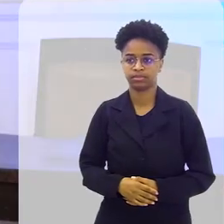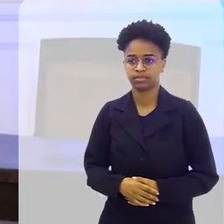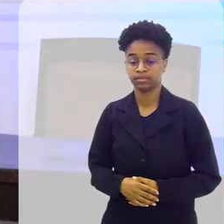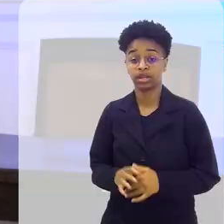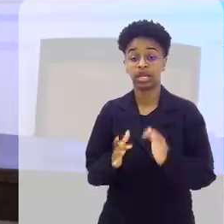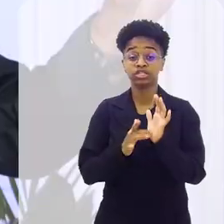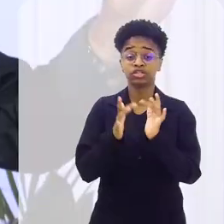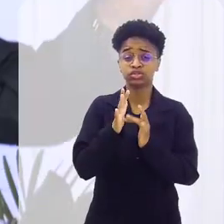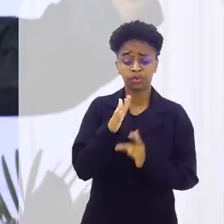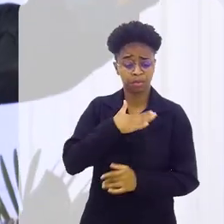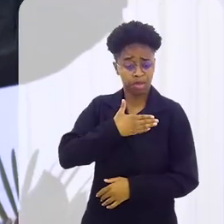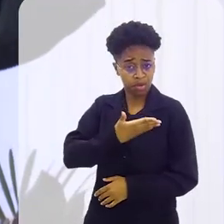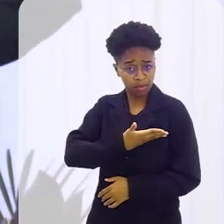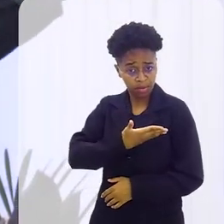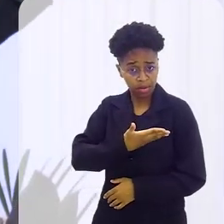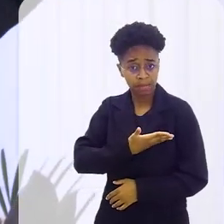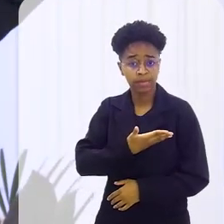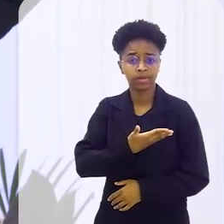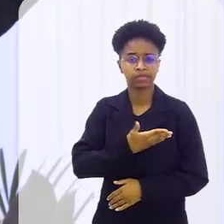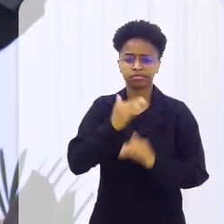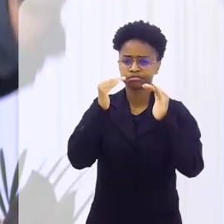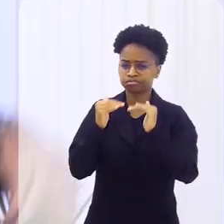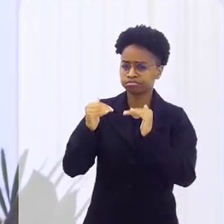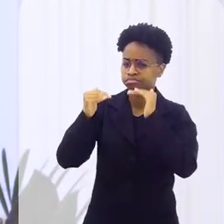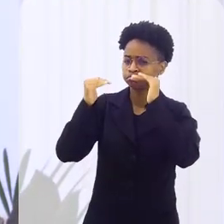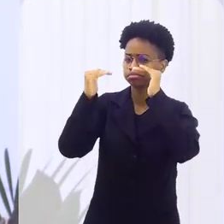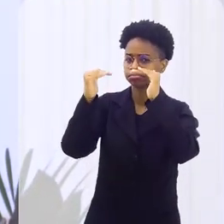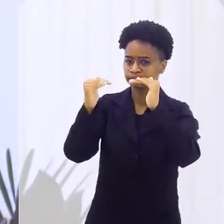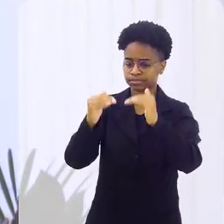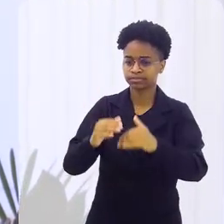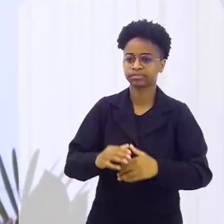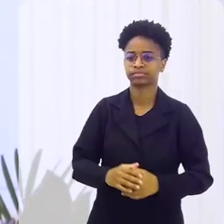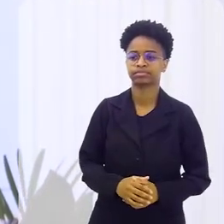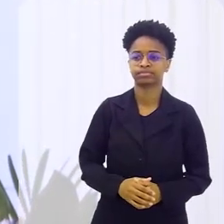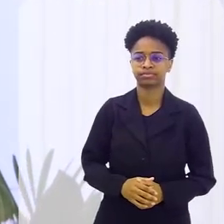Jesus Cristo é meu amigo, Jeová o soberano.